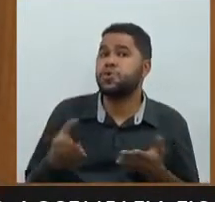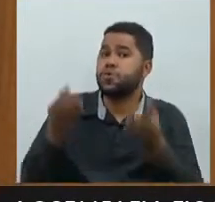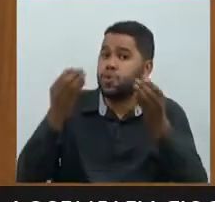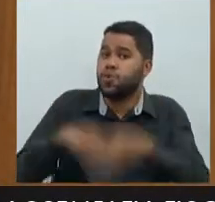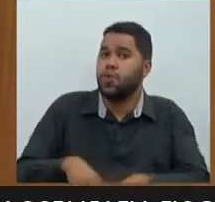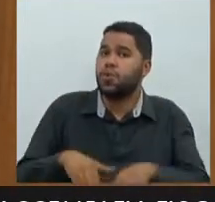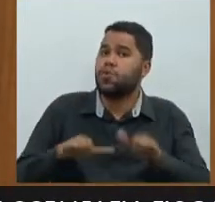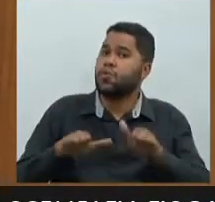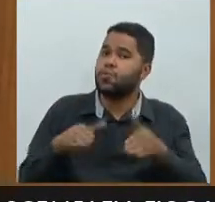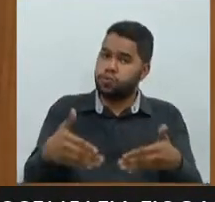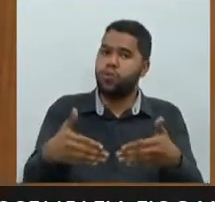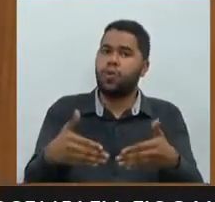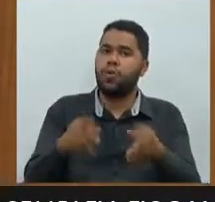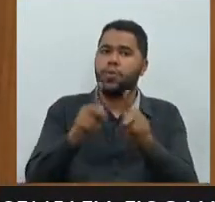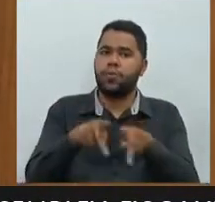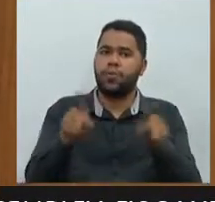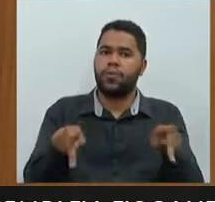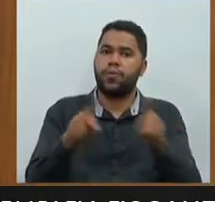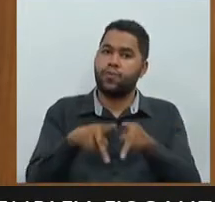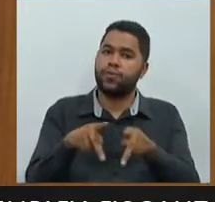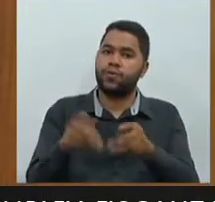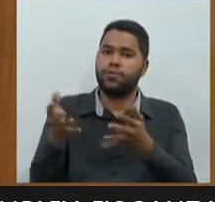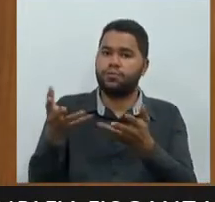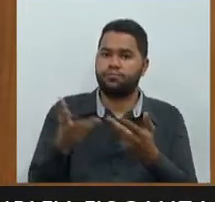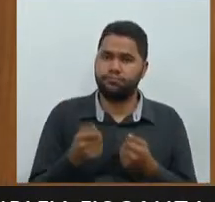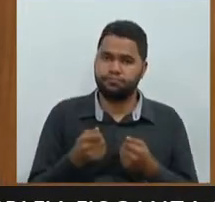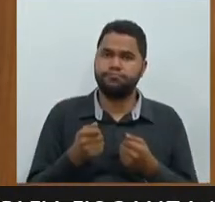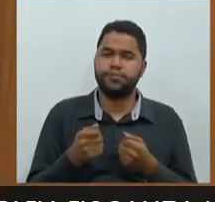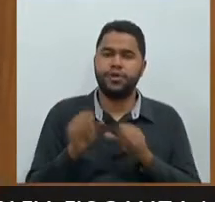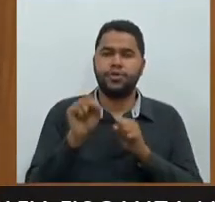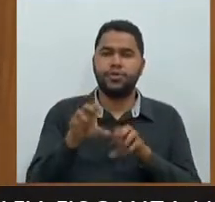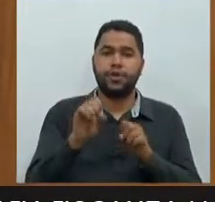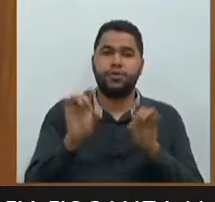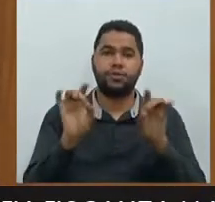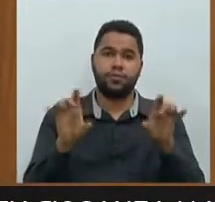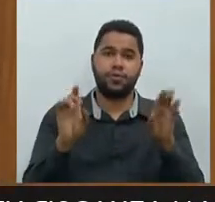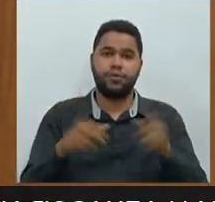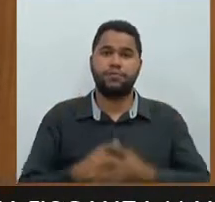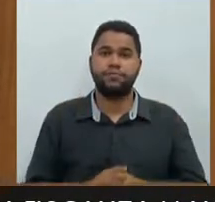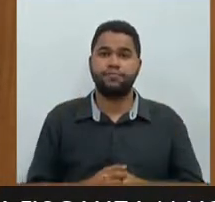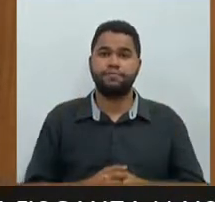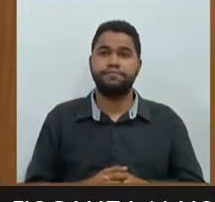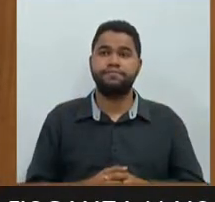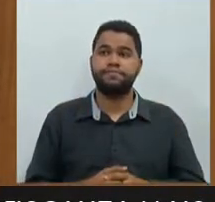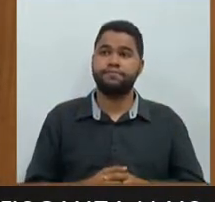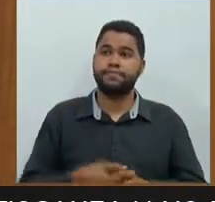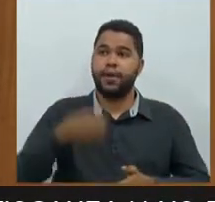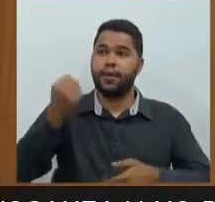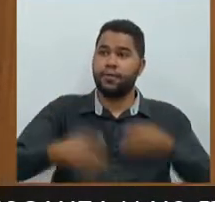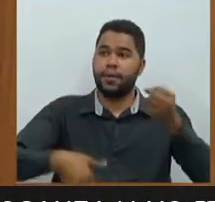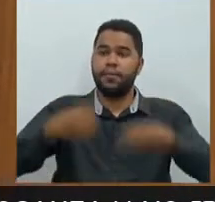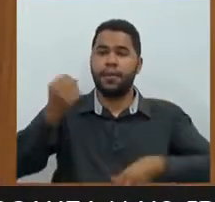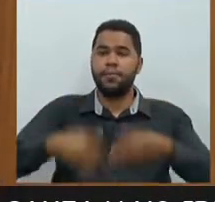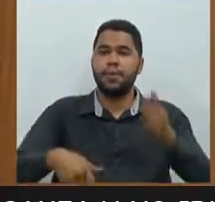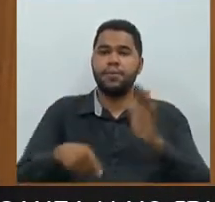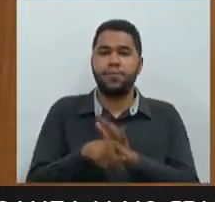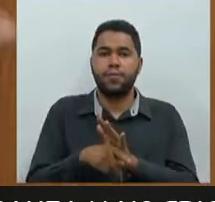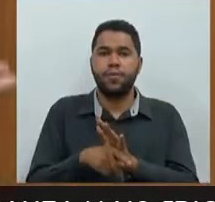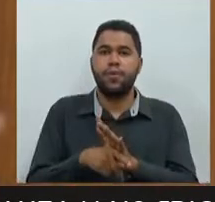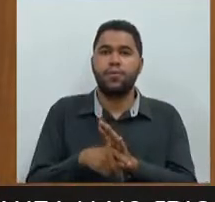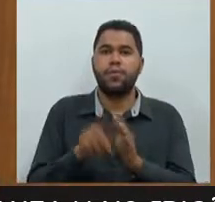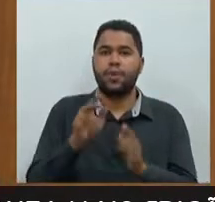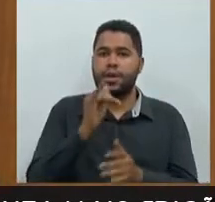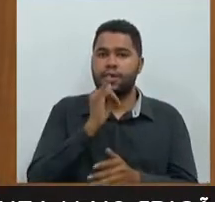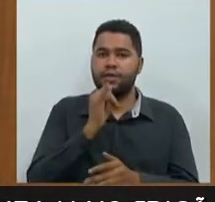público voltado para o professor que atende esse público da educação especial. Pela fala das meninas, né, a questão do